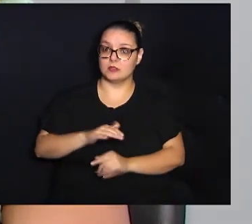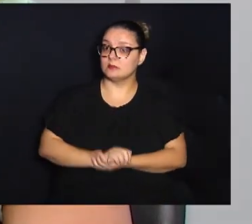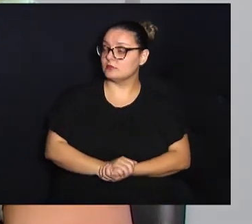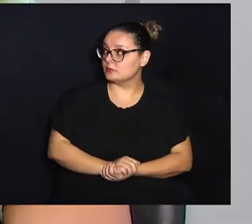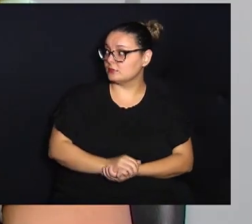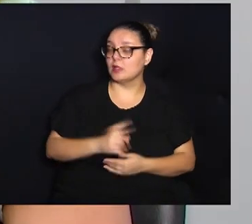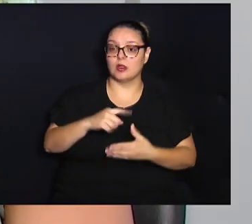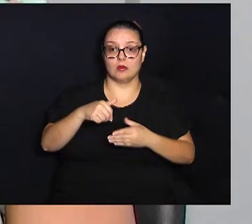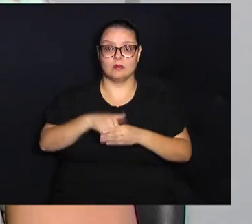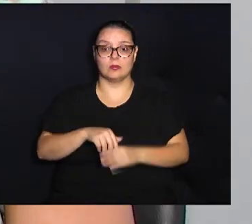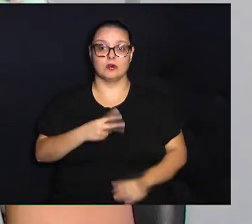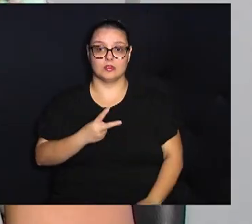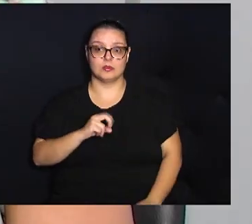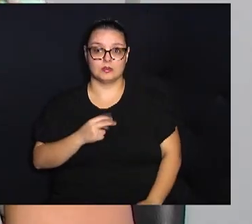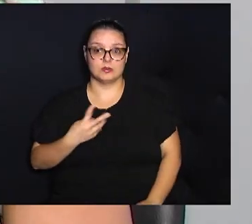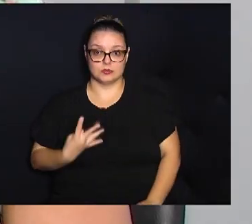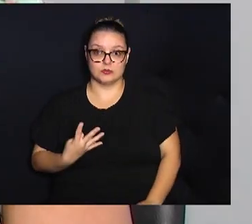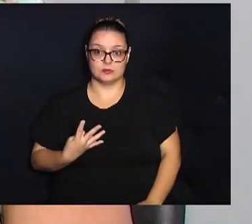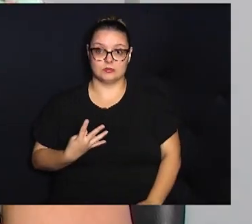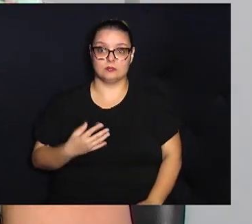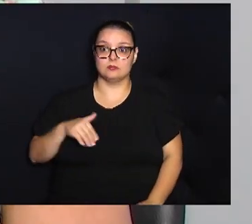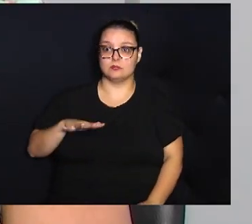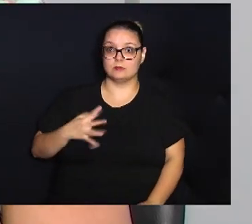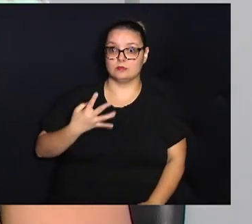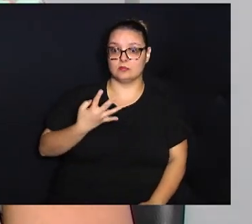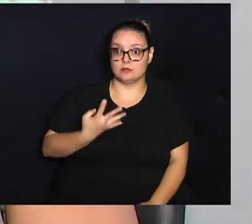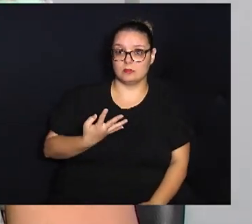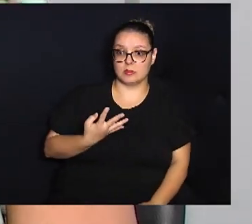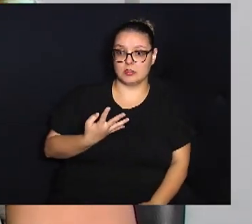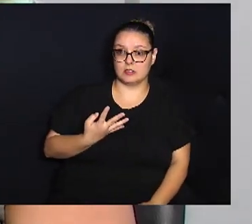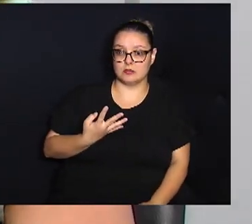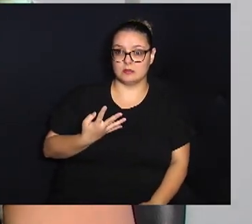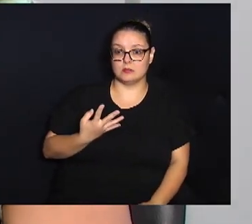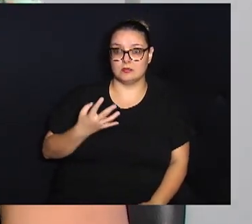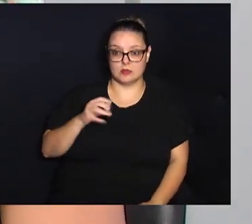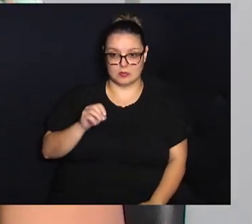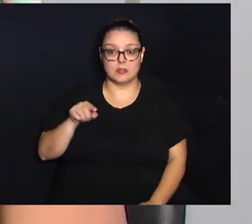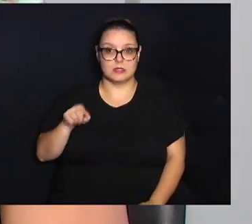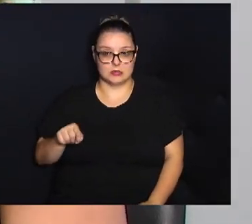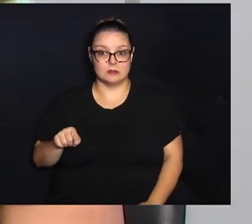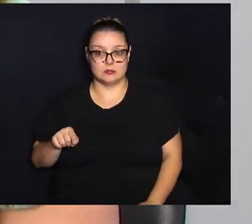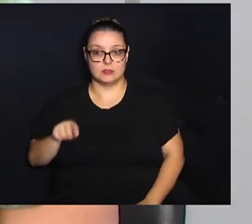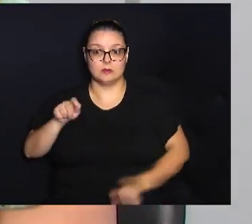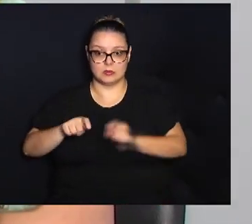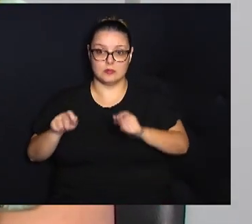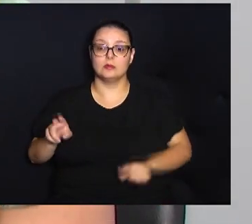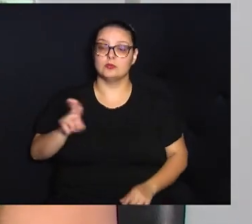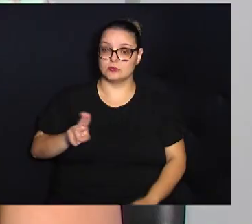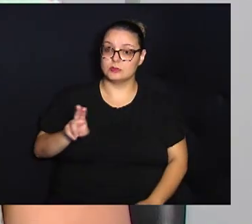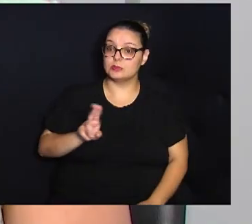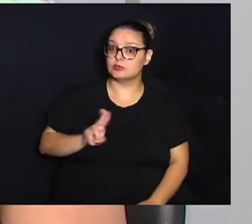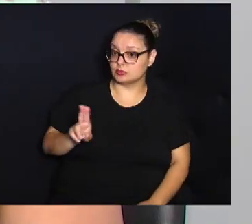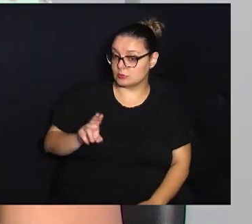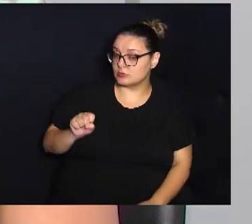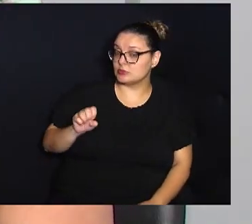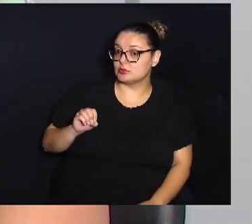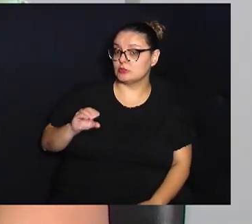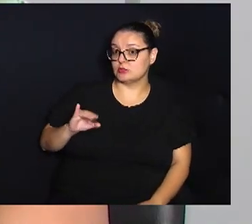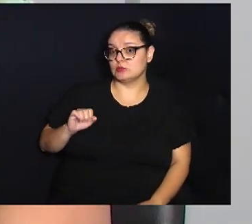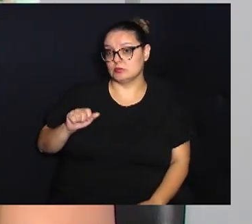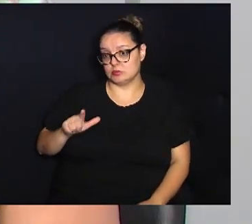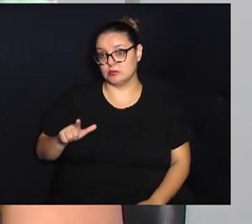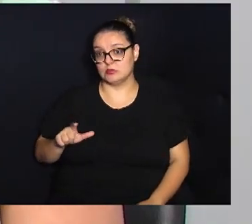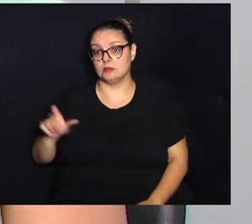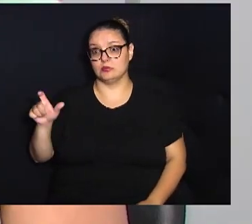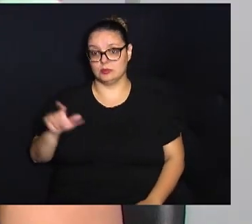de 2024, mais de 40 mil pessoas, mais ou menos, utilizam o nome social no